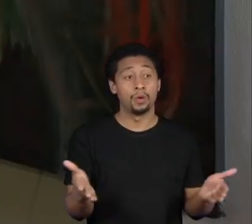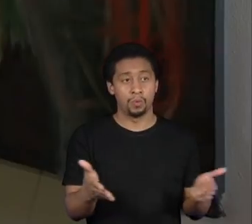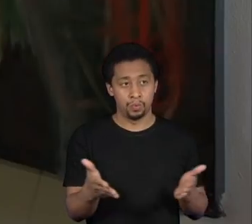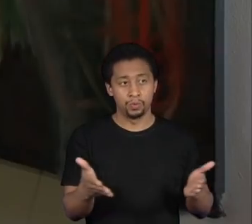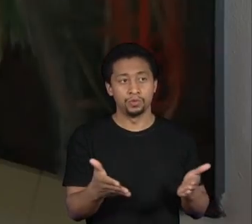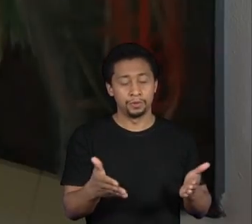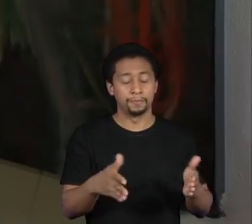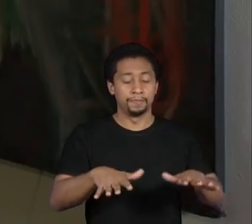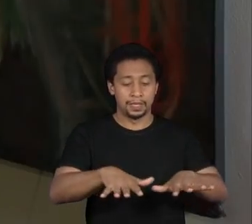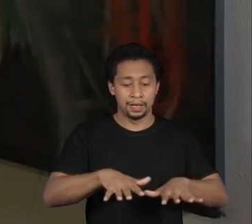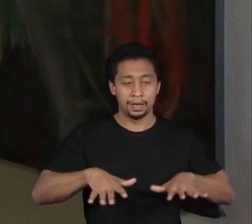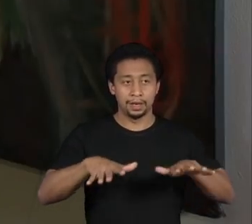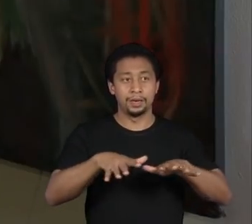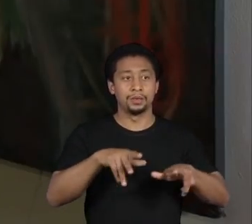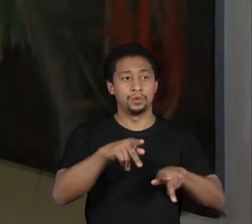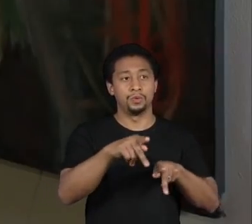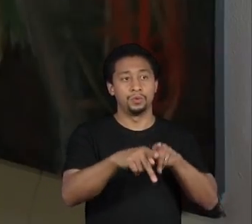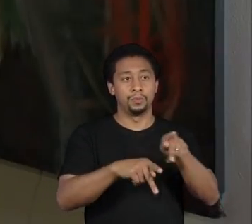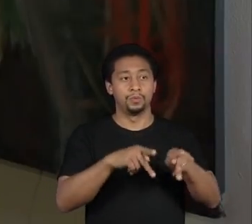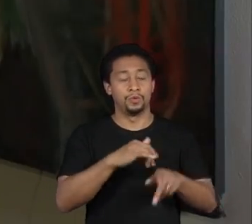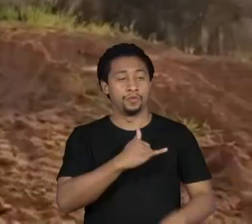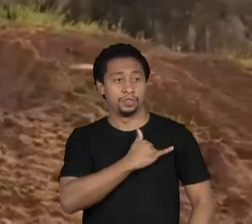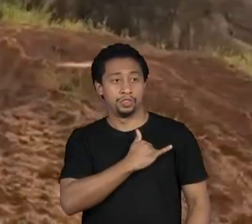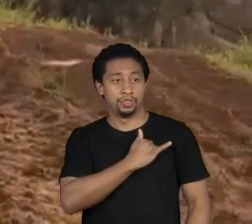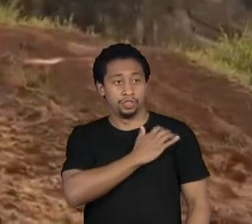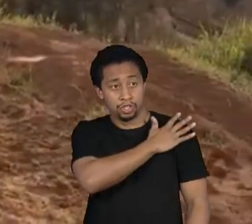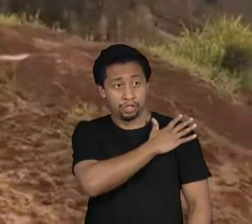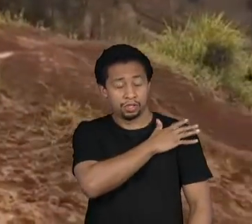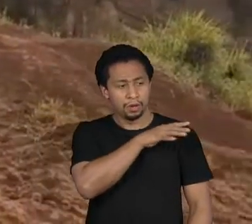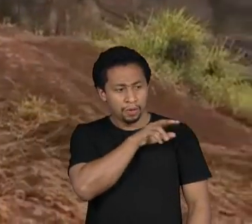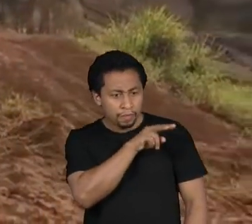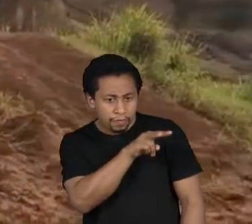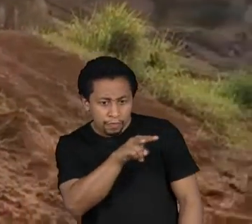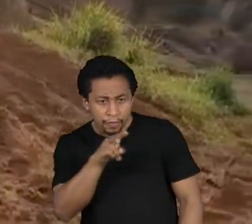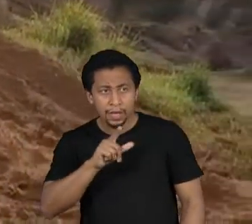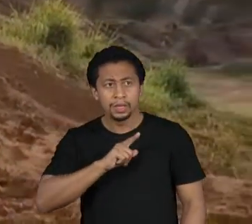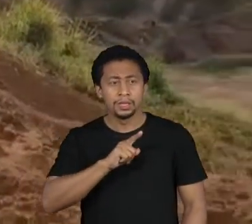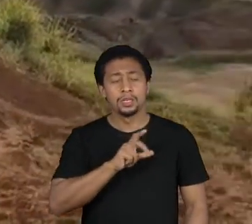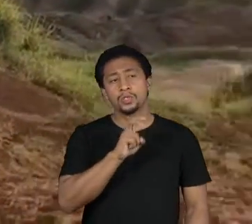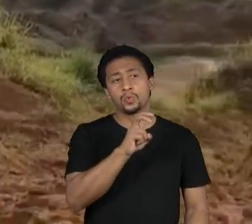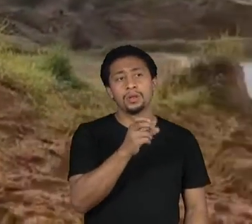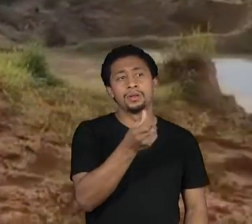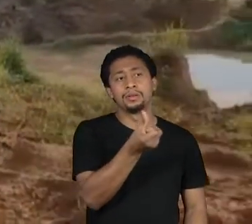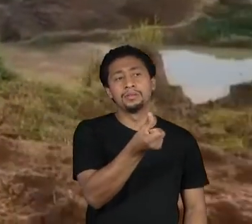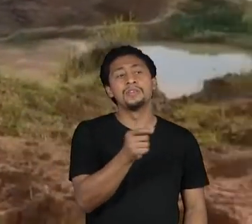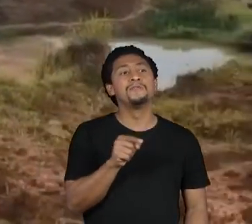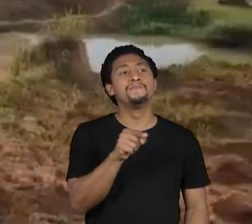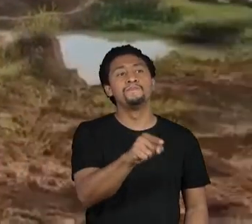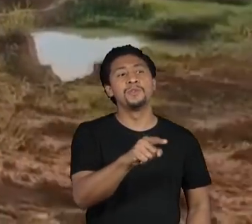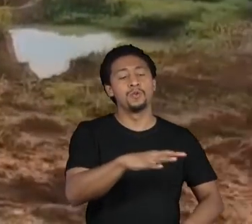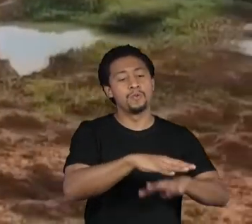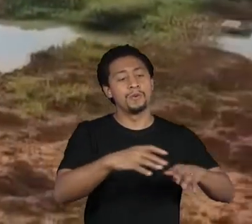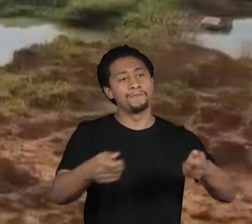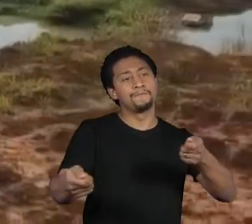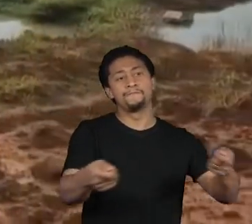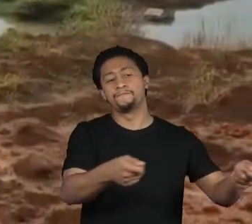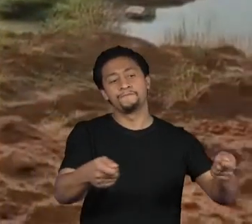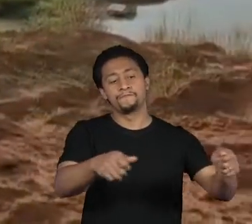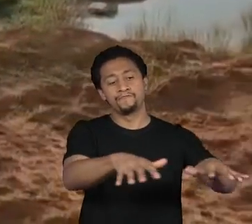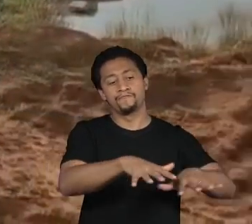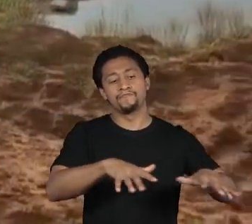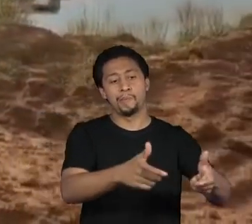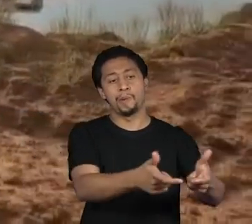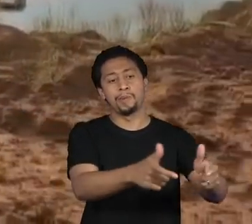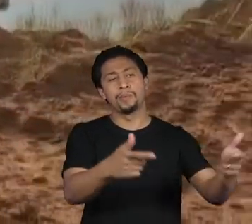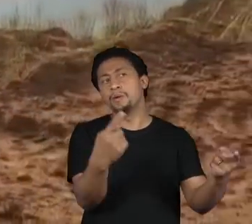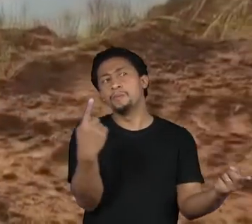Yanomami, tem 56 mil garimpeiros. E por que tem tanto garimpeiro? porque Bolsonaro os mandou para lá. Está